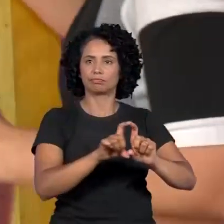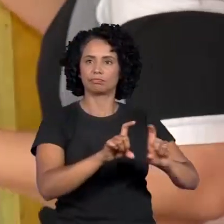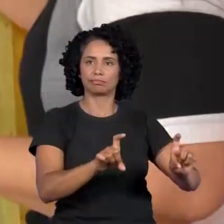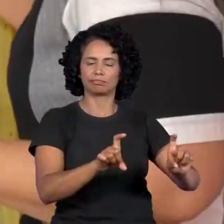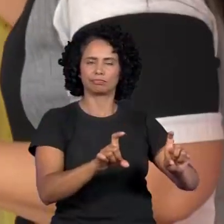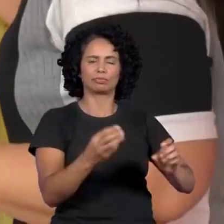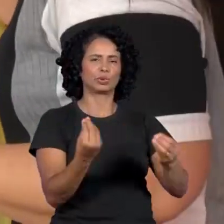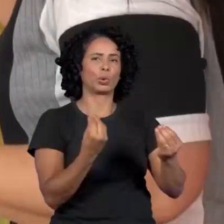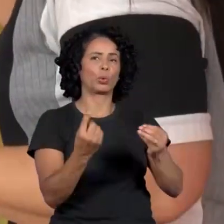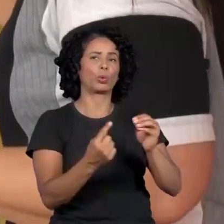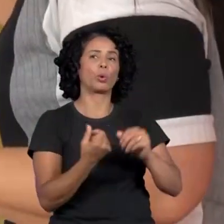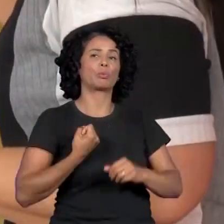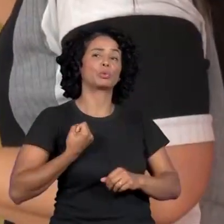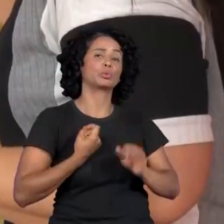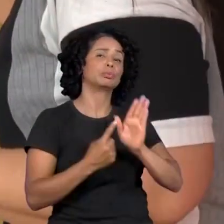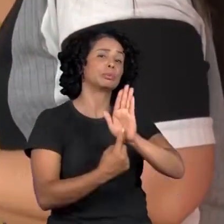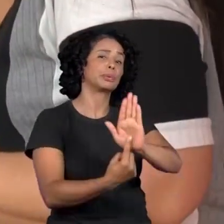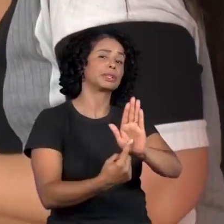assim: